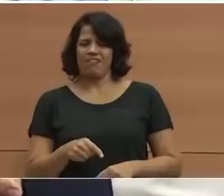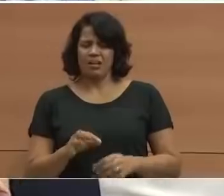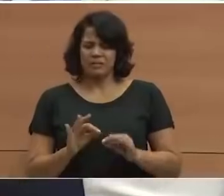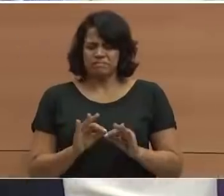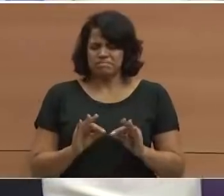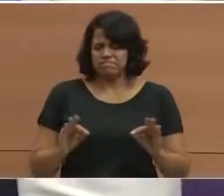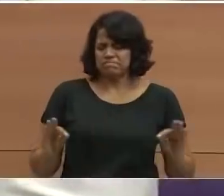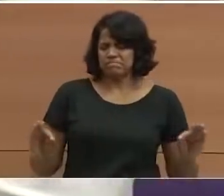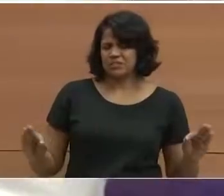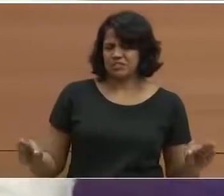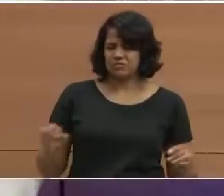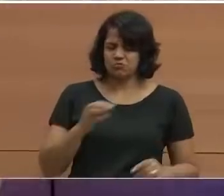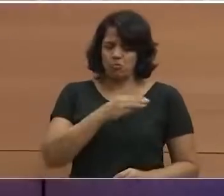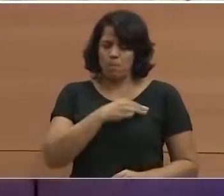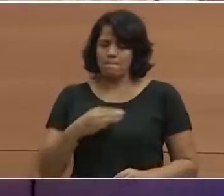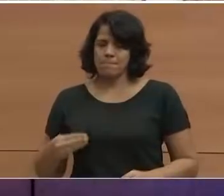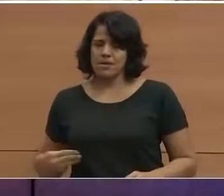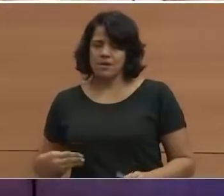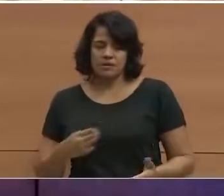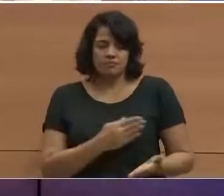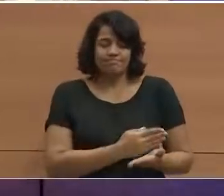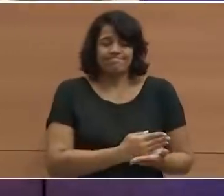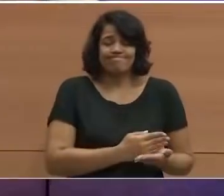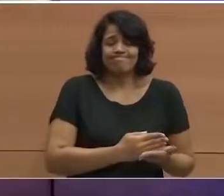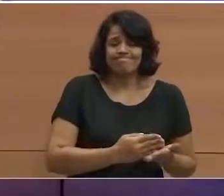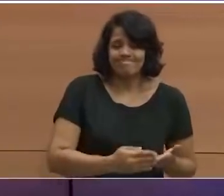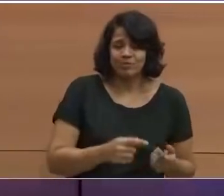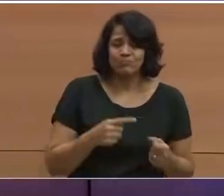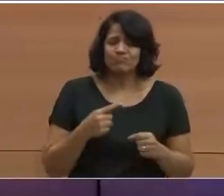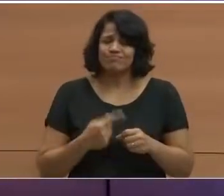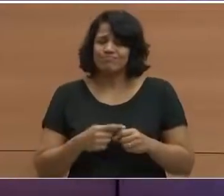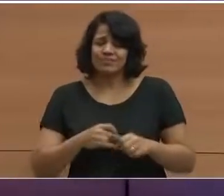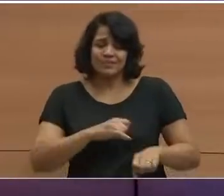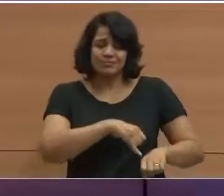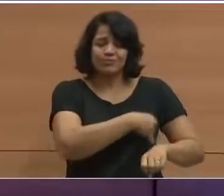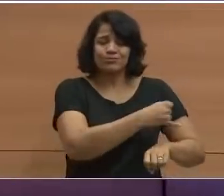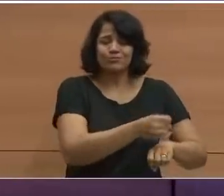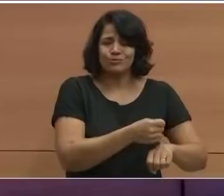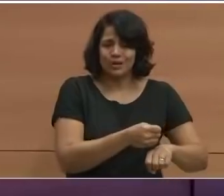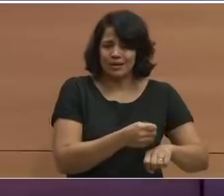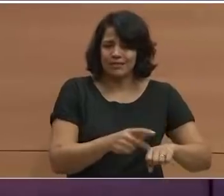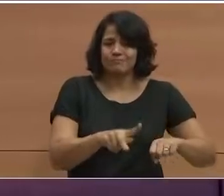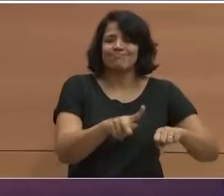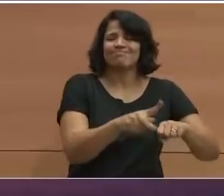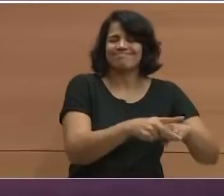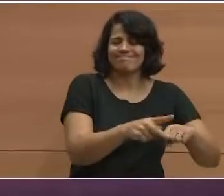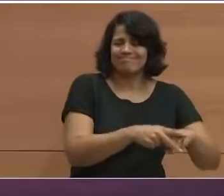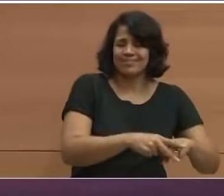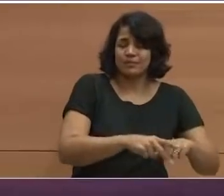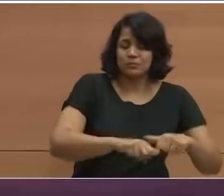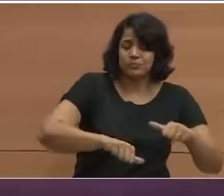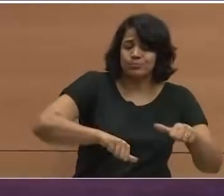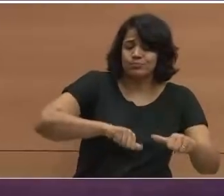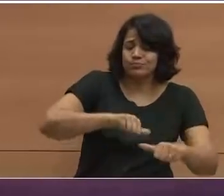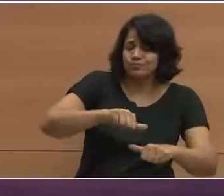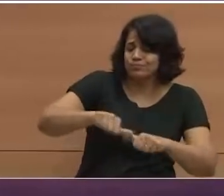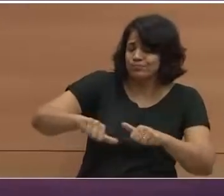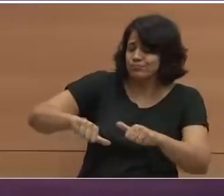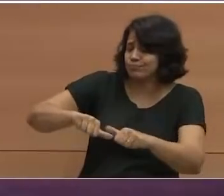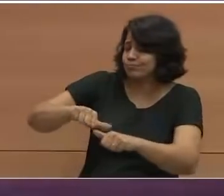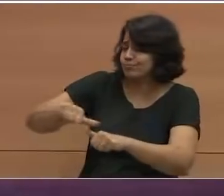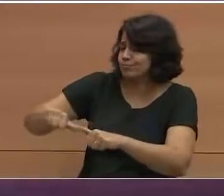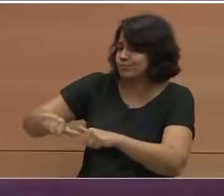começou em Jerusalém por Pedro estava passando por uma transição. estava indo para